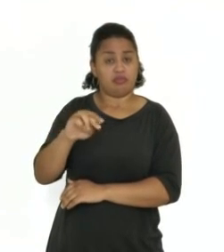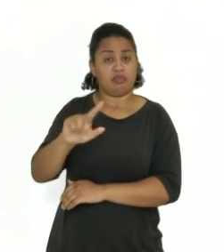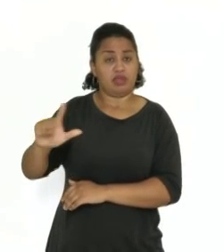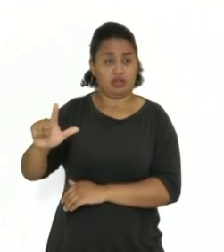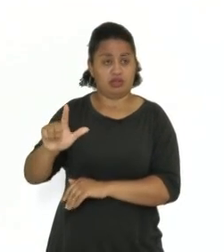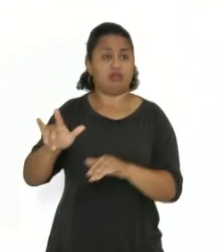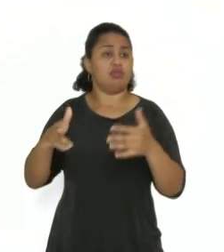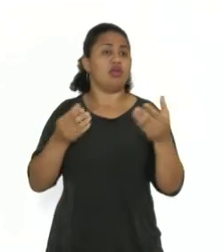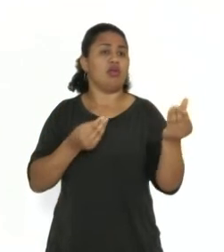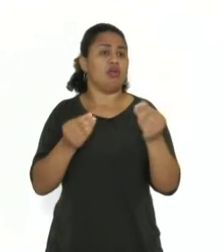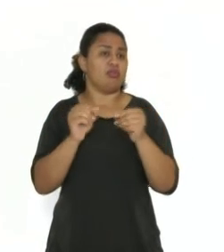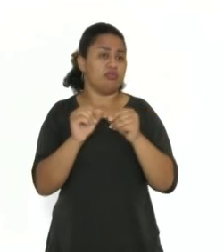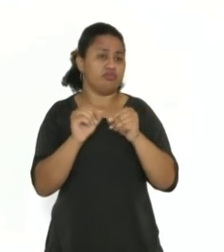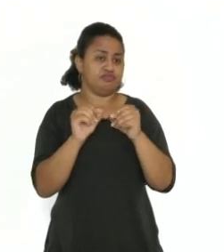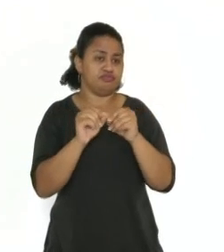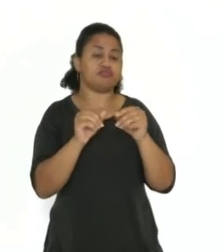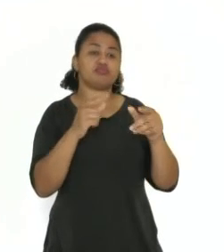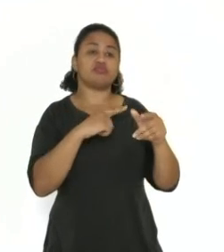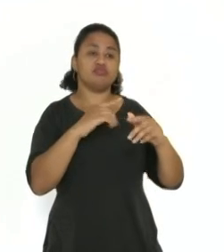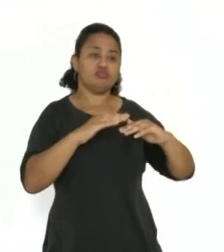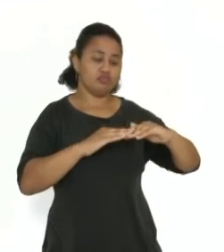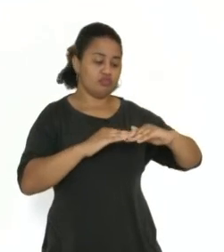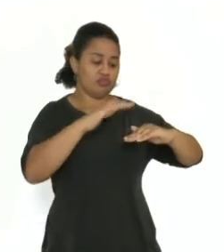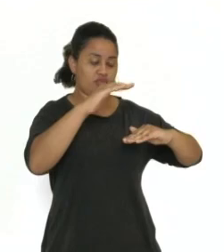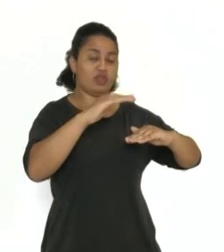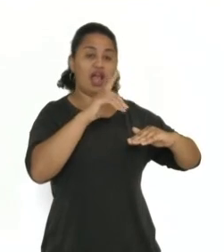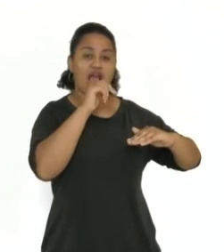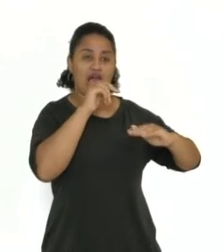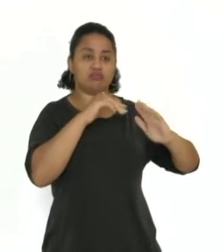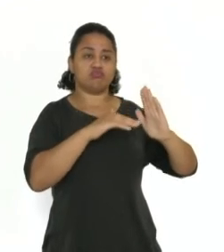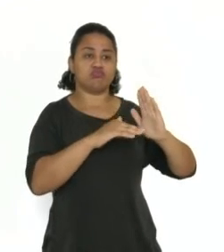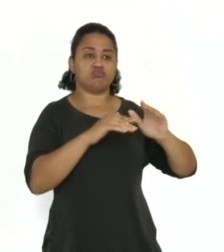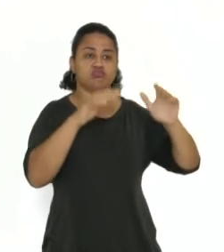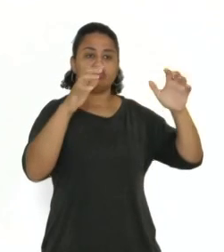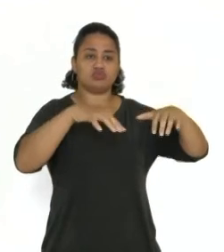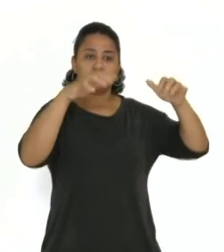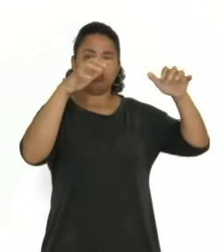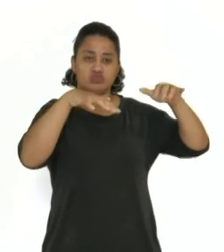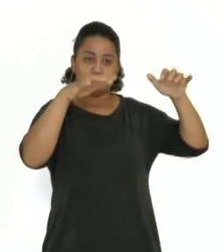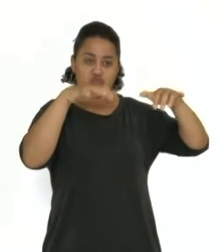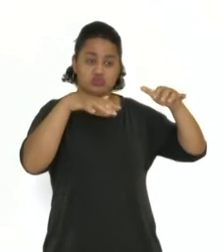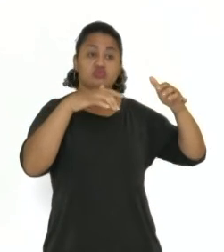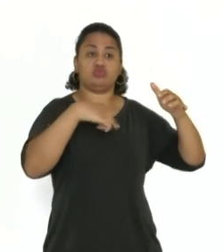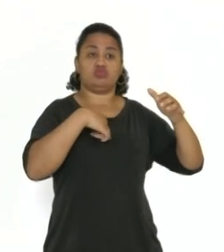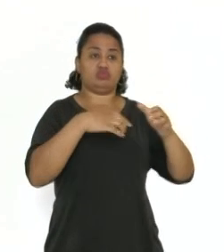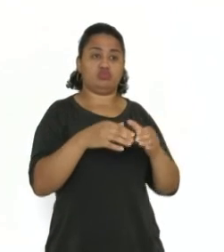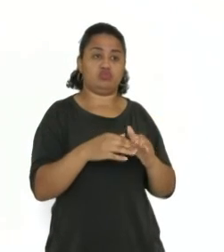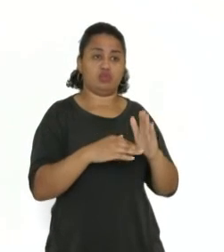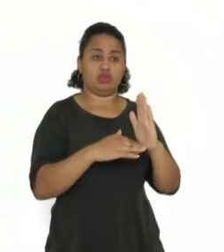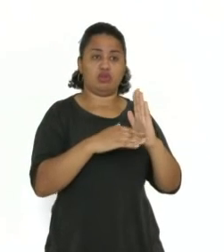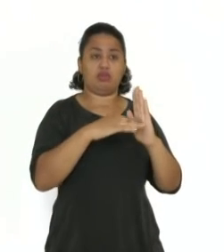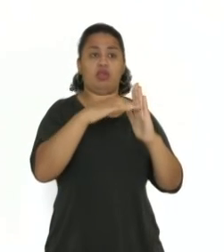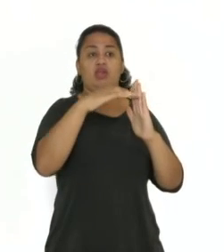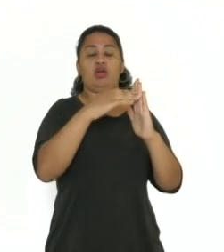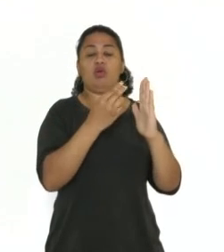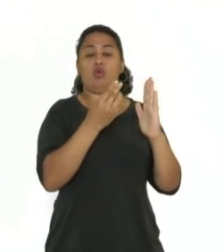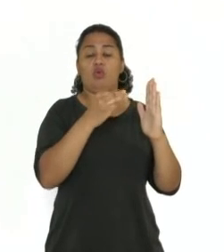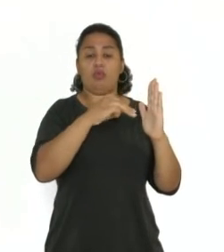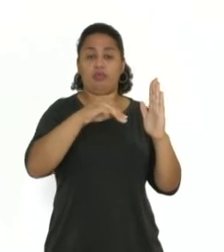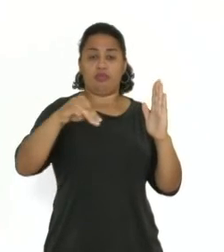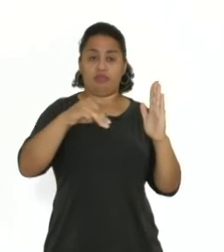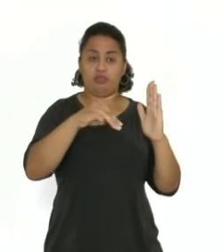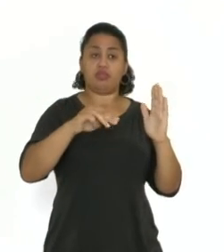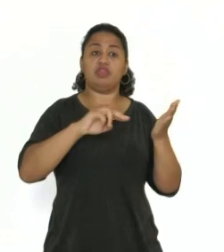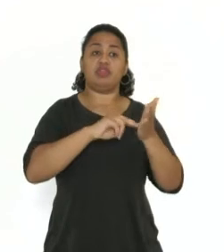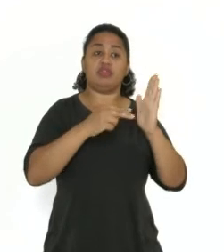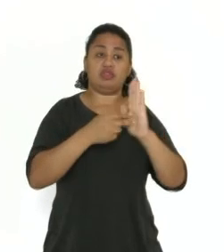que é feita essa medida, né? Se o nível atingido de água ali quando está chovendo, né, nesse medidor, né, for ali de 1 milímetro,